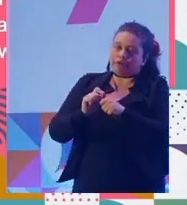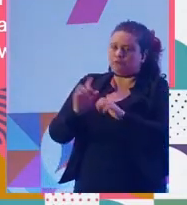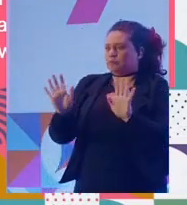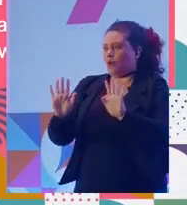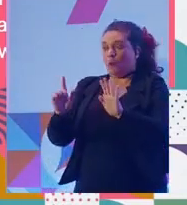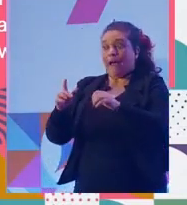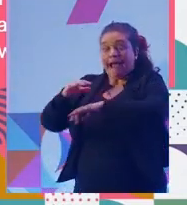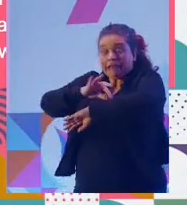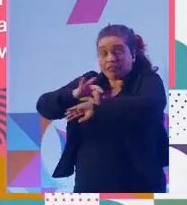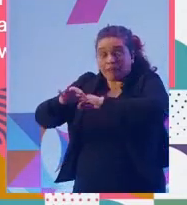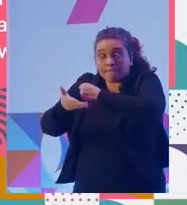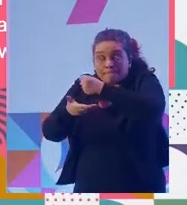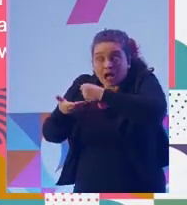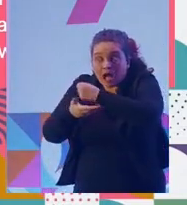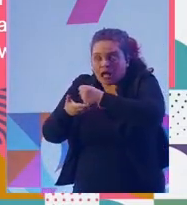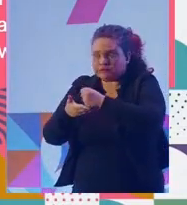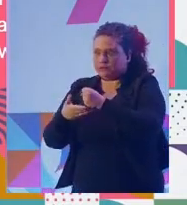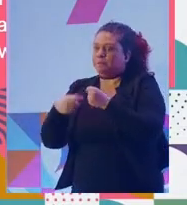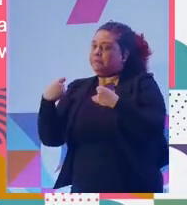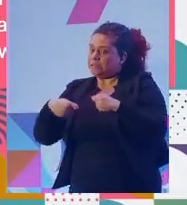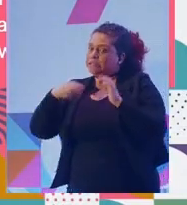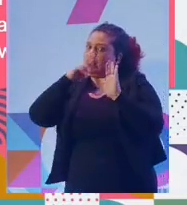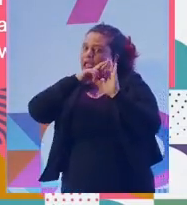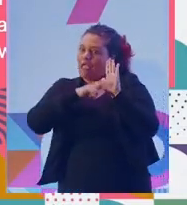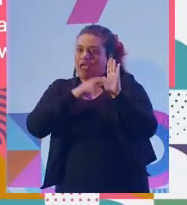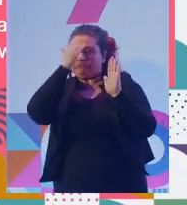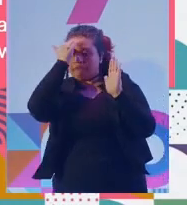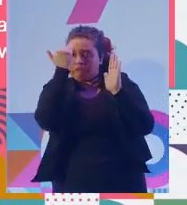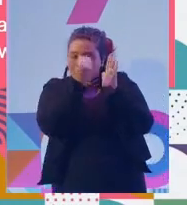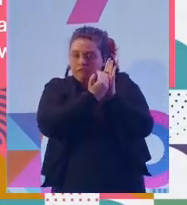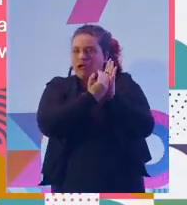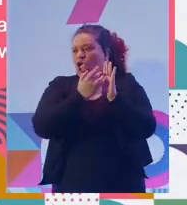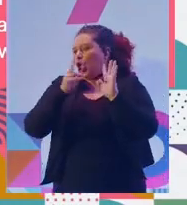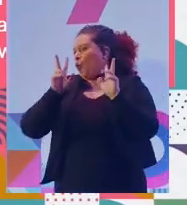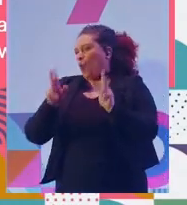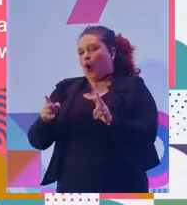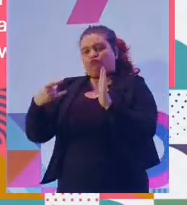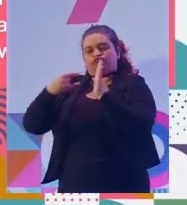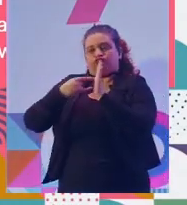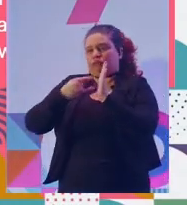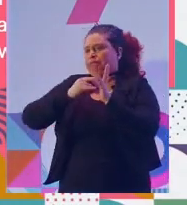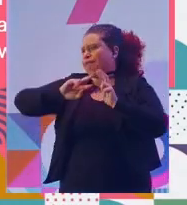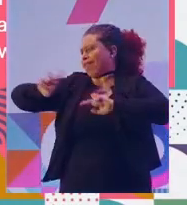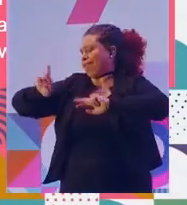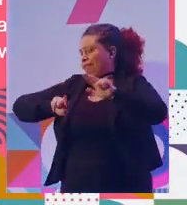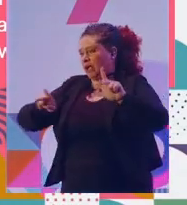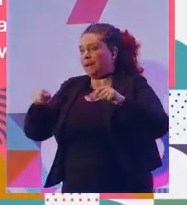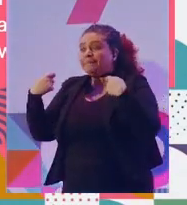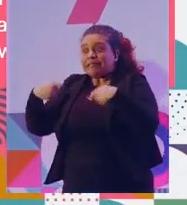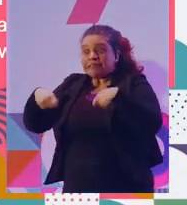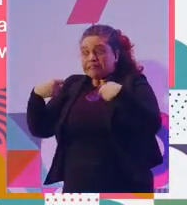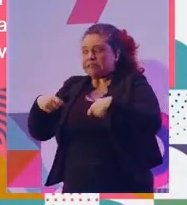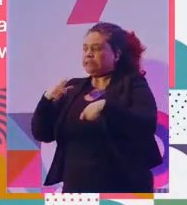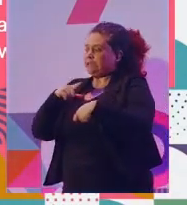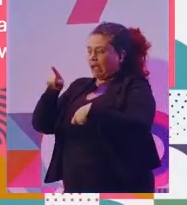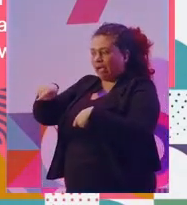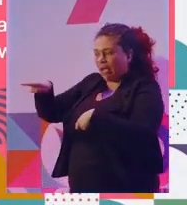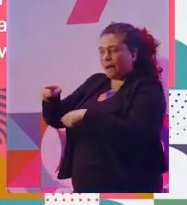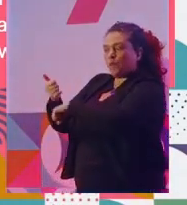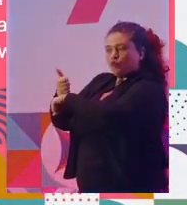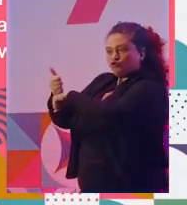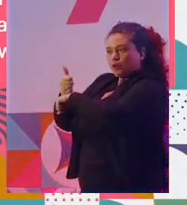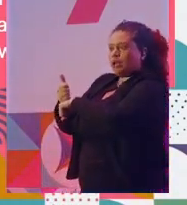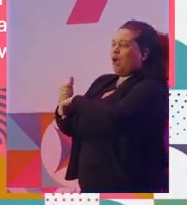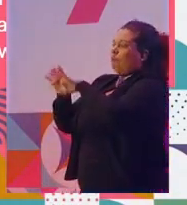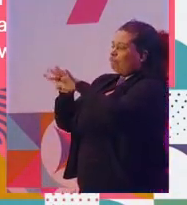Então, precisamos ter as regras de desenvolvimento de software, como qualquer produto de software, e os developers têm que ter isso claro. O